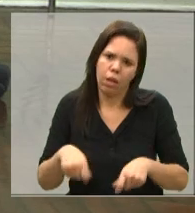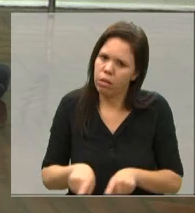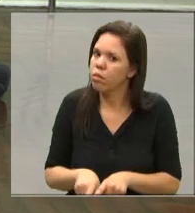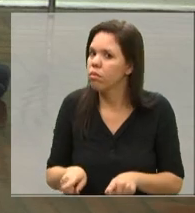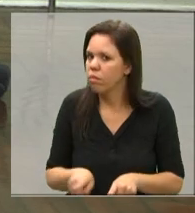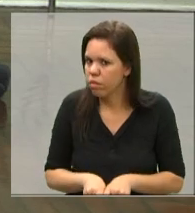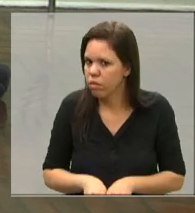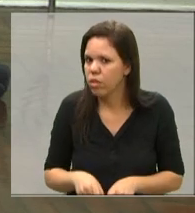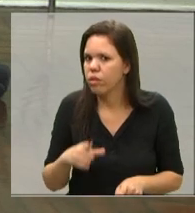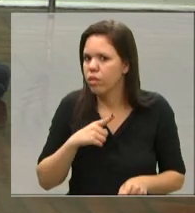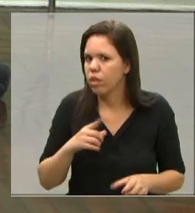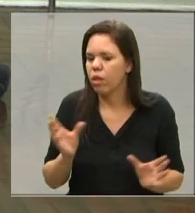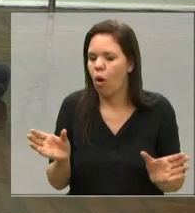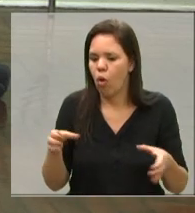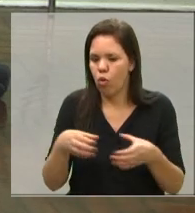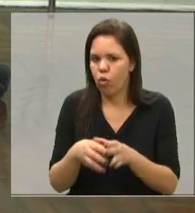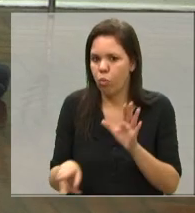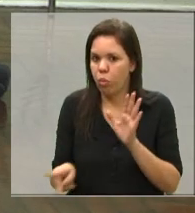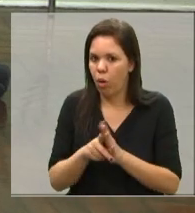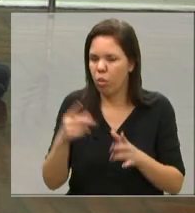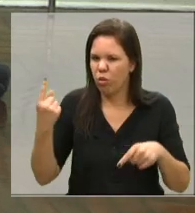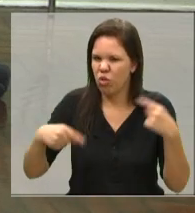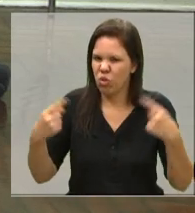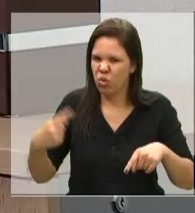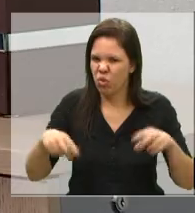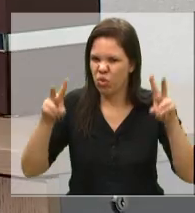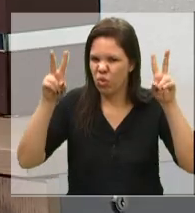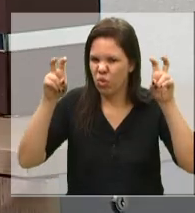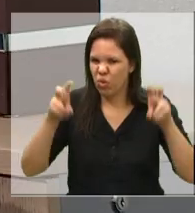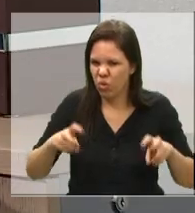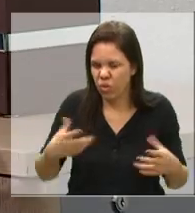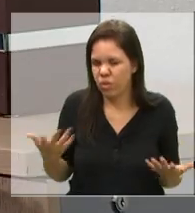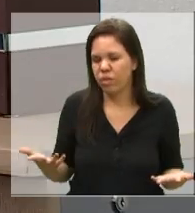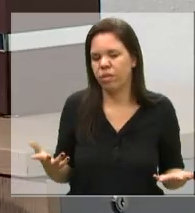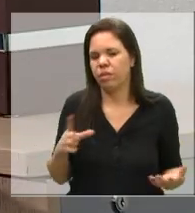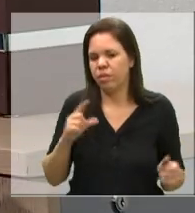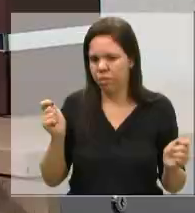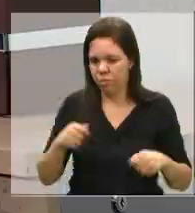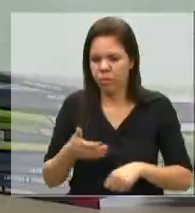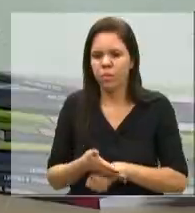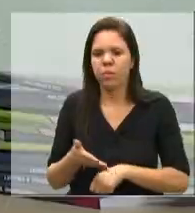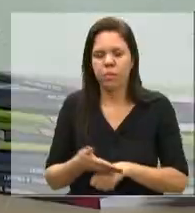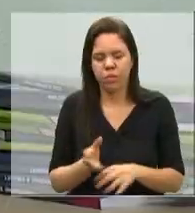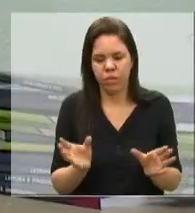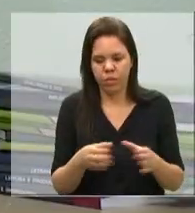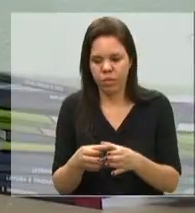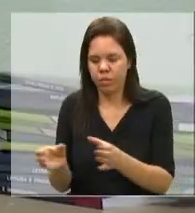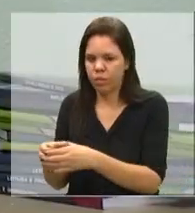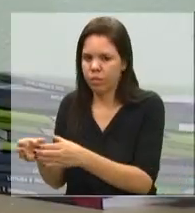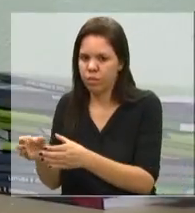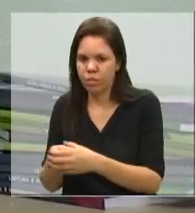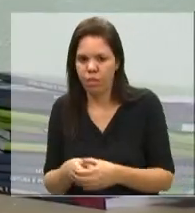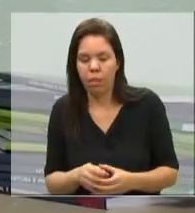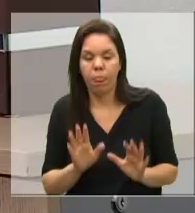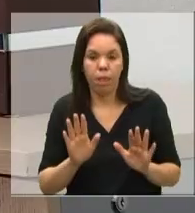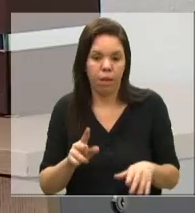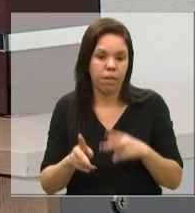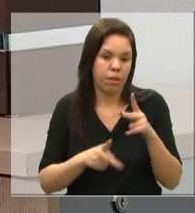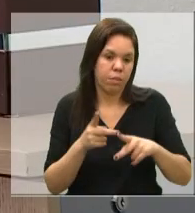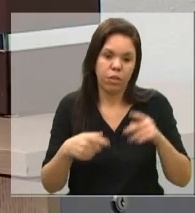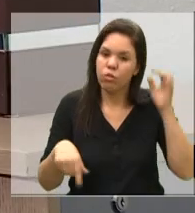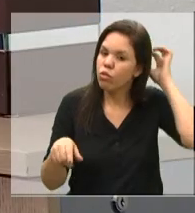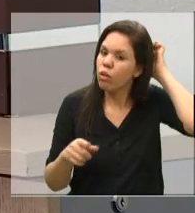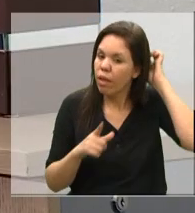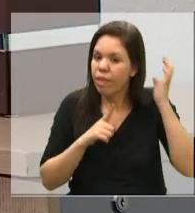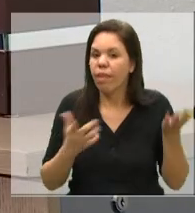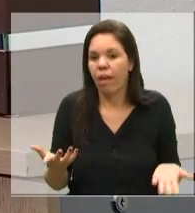também. Você está no fórum, você, né, tem toda a liberdade de participar. São como os grupos, né? Isso, mas as pessoas